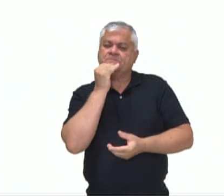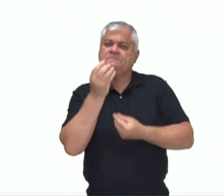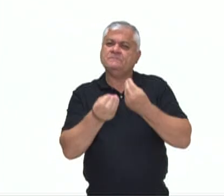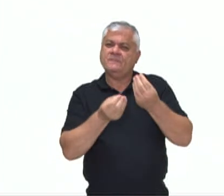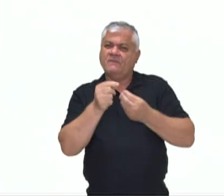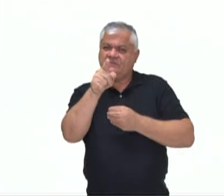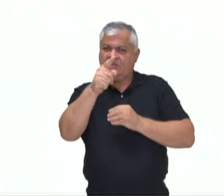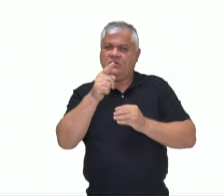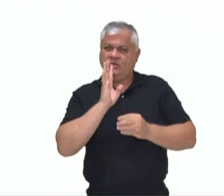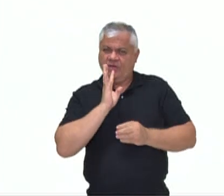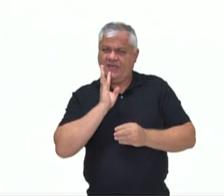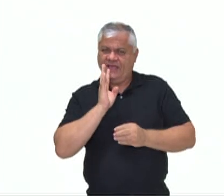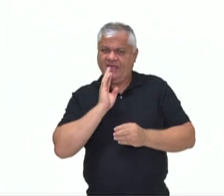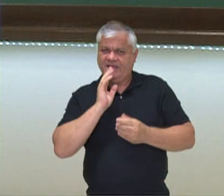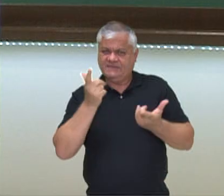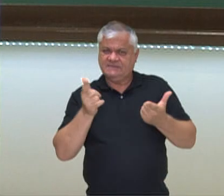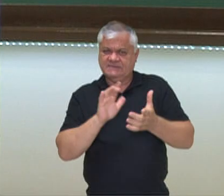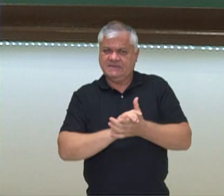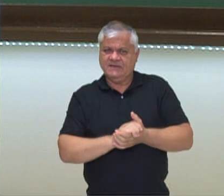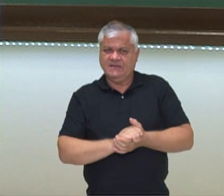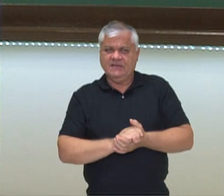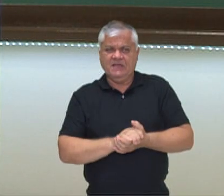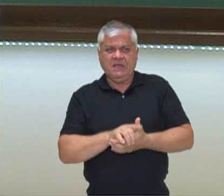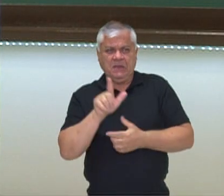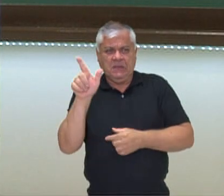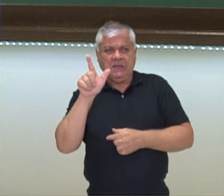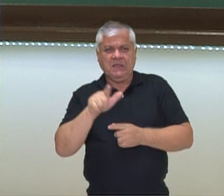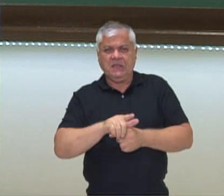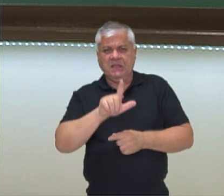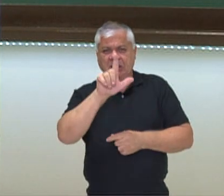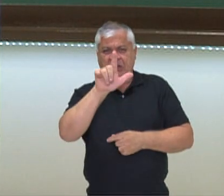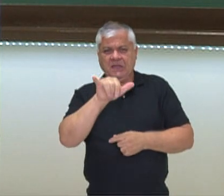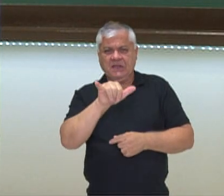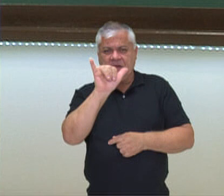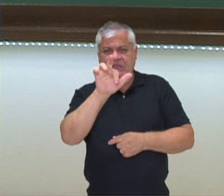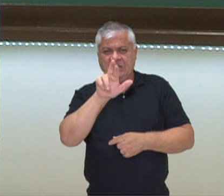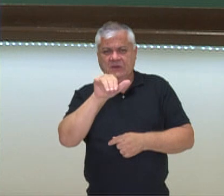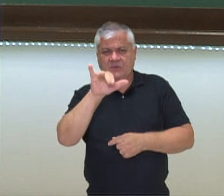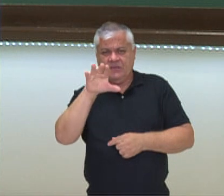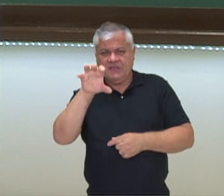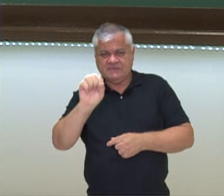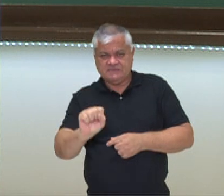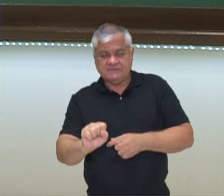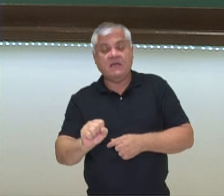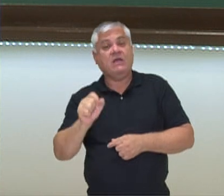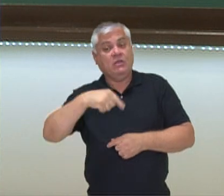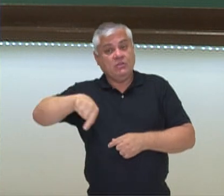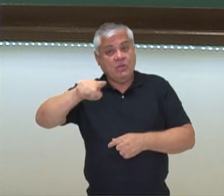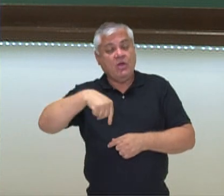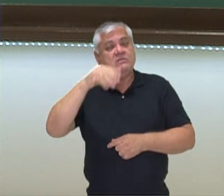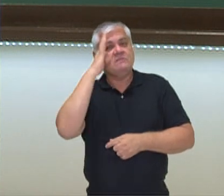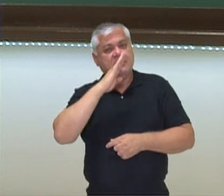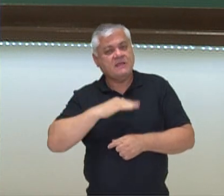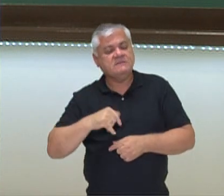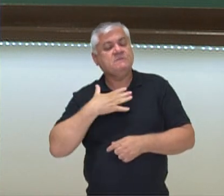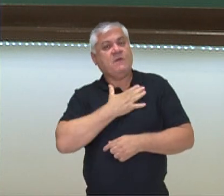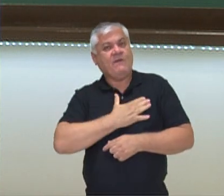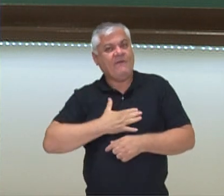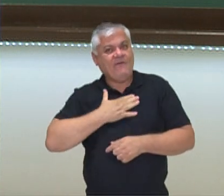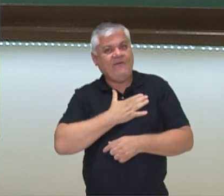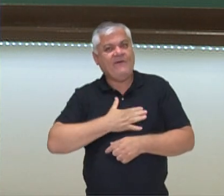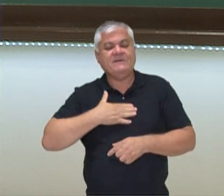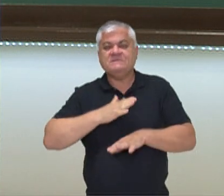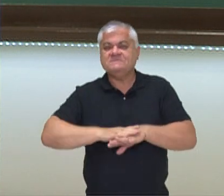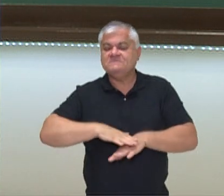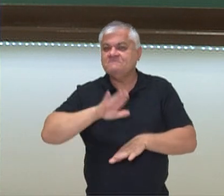aí, você conhece esse gênero musical, lyrics? Eu tenho certeza que sim, porque nós brasileiros apreciamos muito